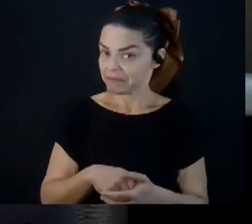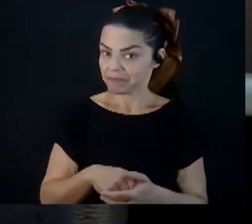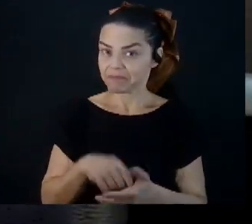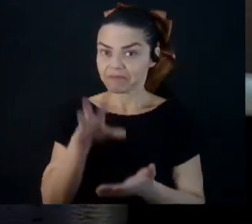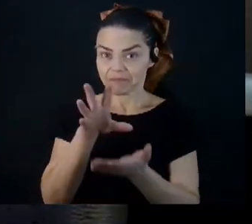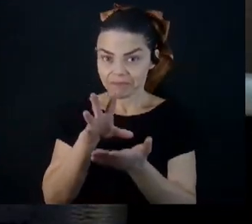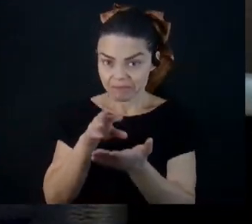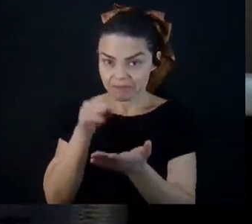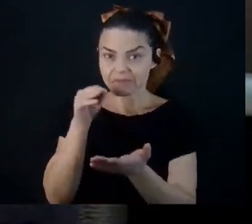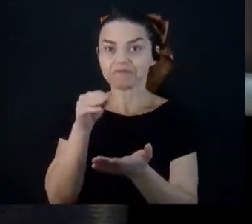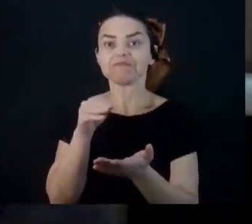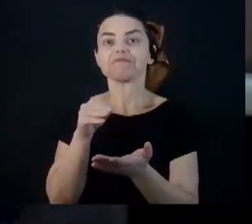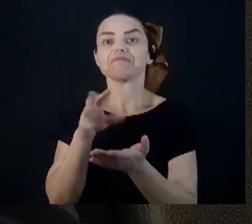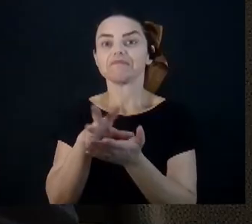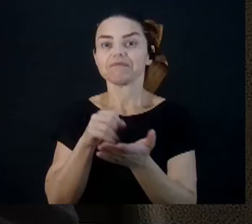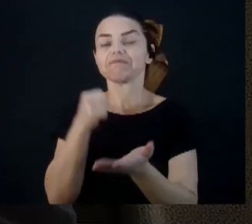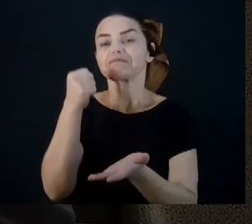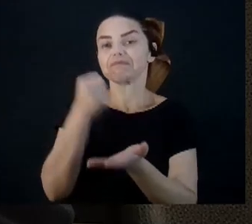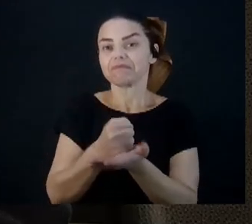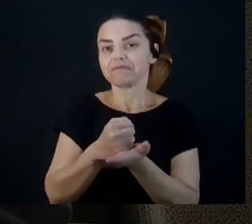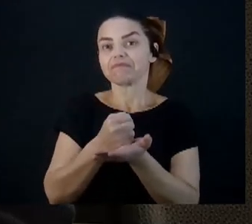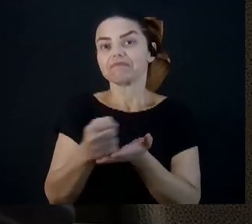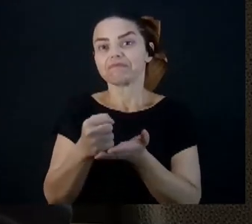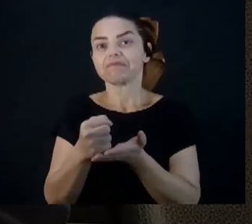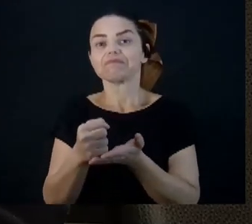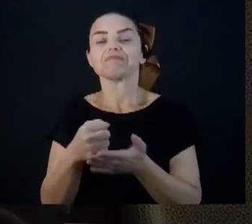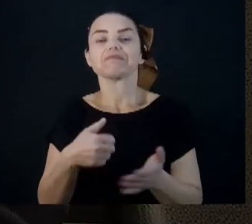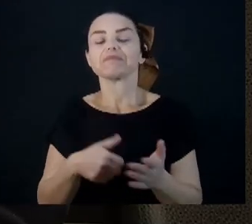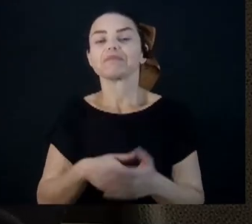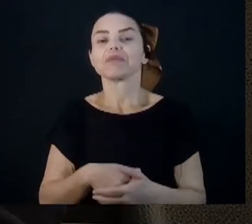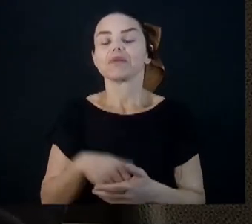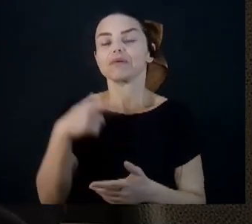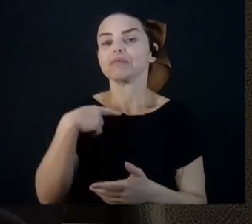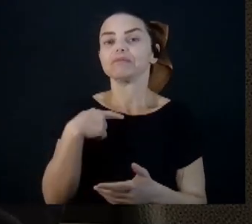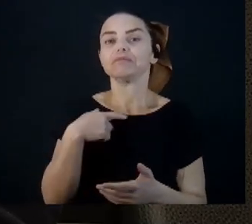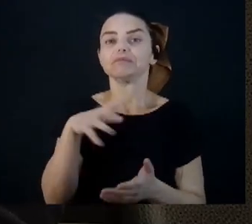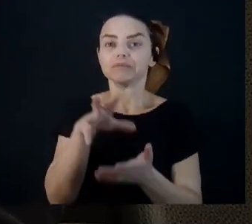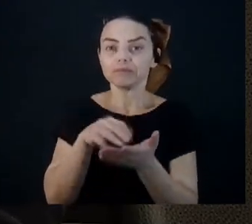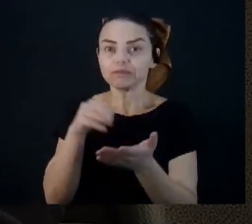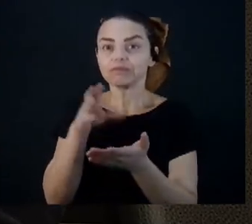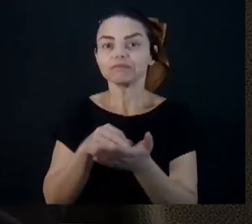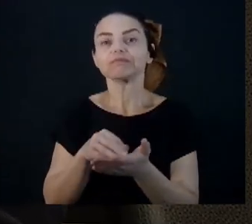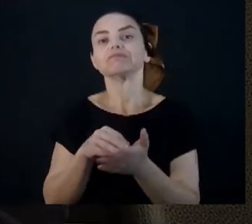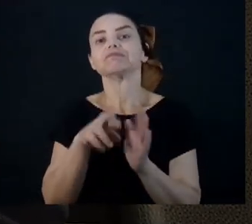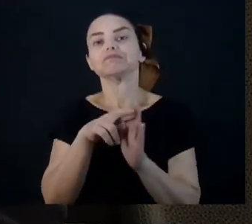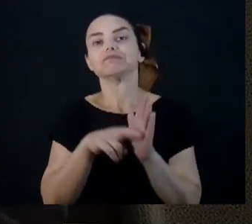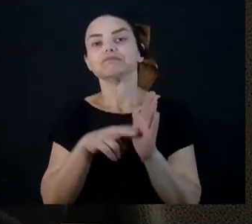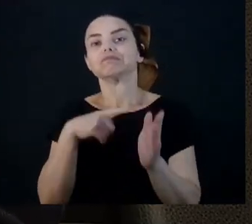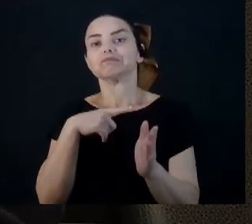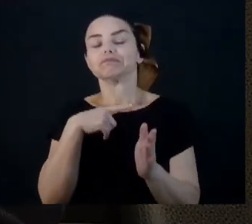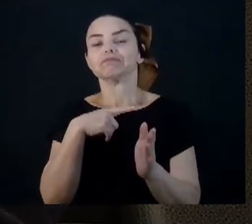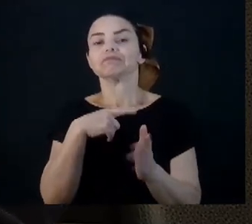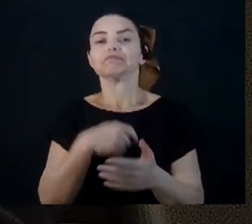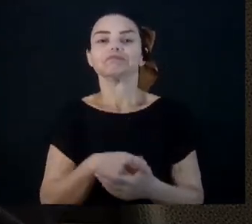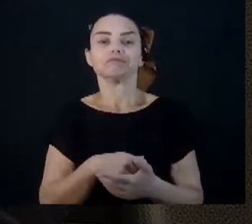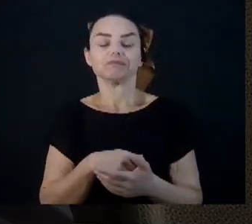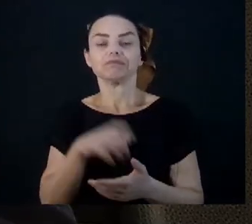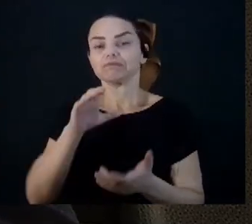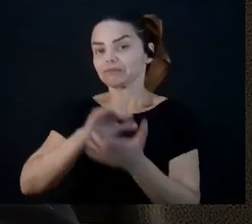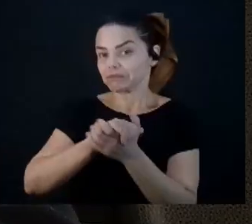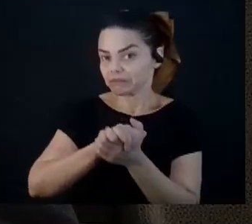uma certidão e nessas cópias, via de regra, a gente tem ali registrado o